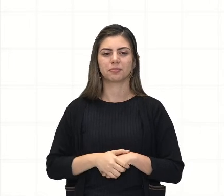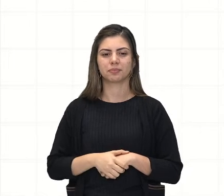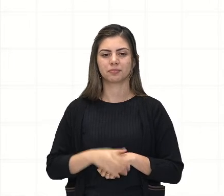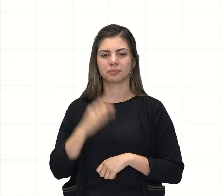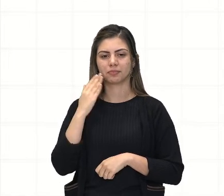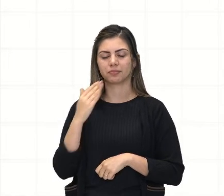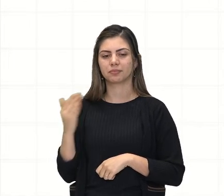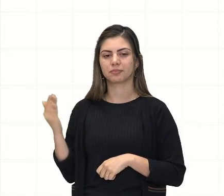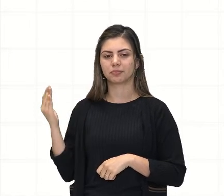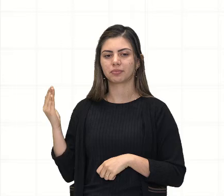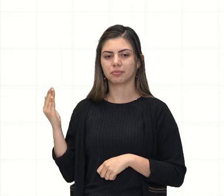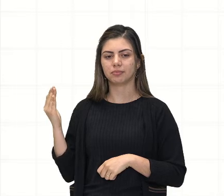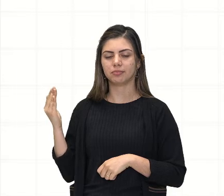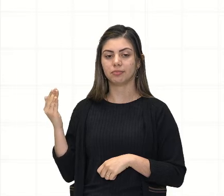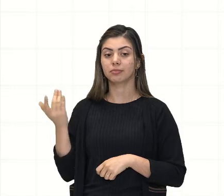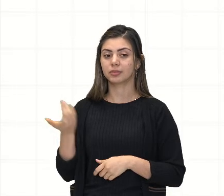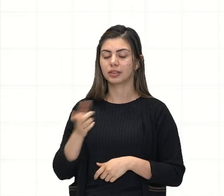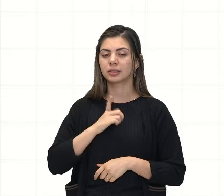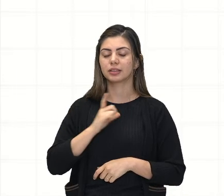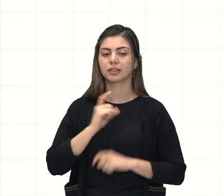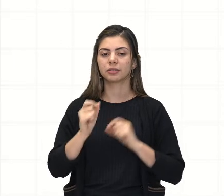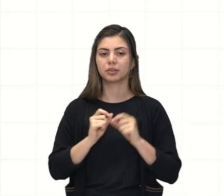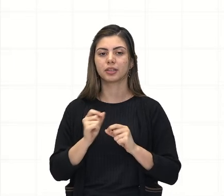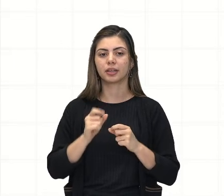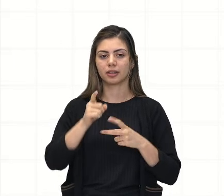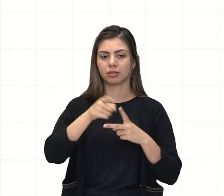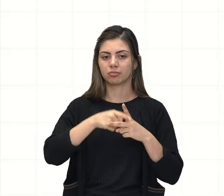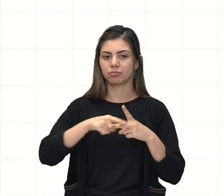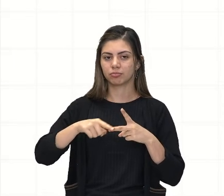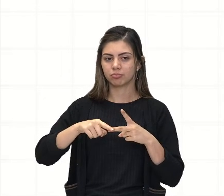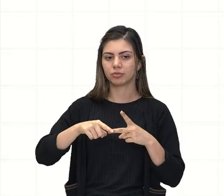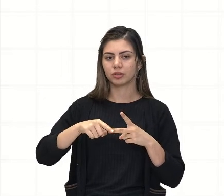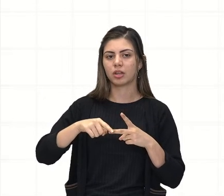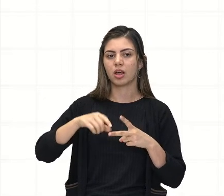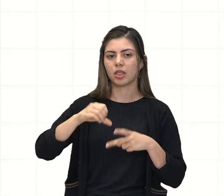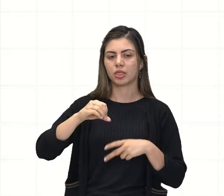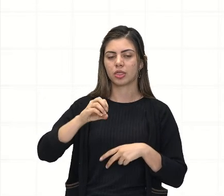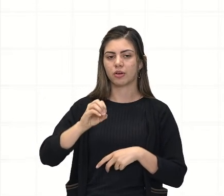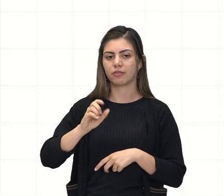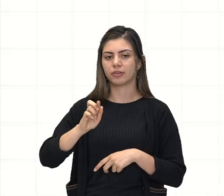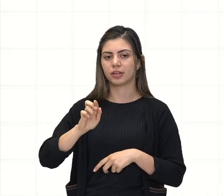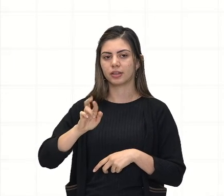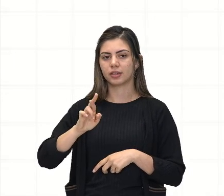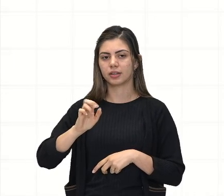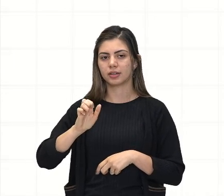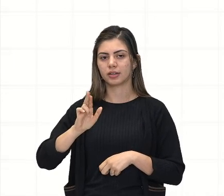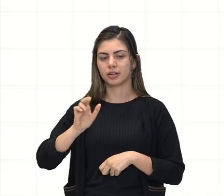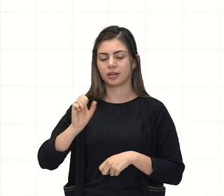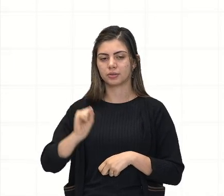Temos aqui, ó, 90 graus. Tá? Um giro aí de 90 graus.